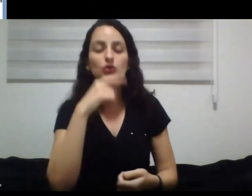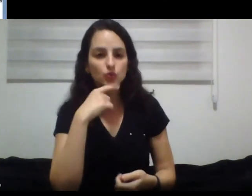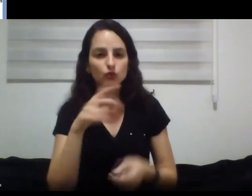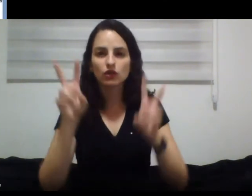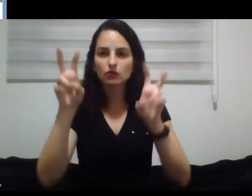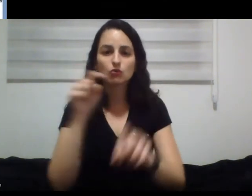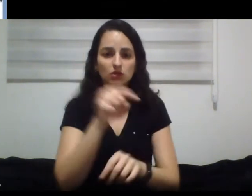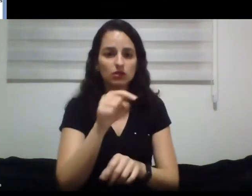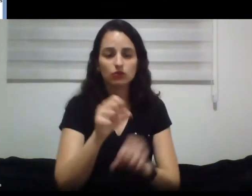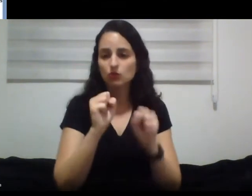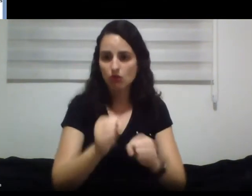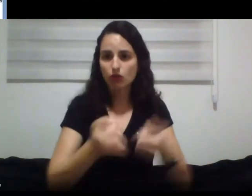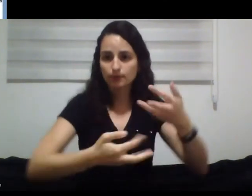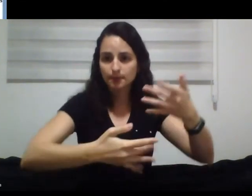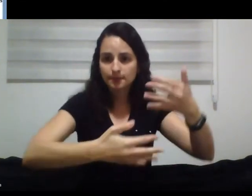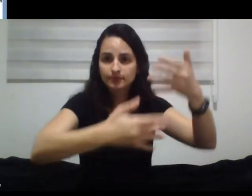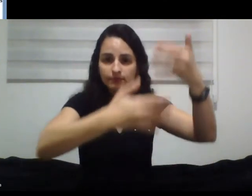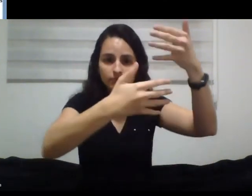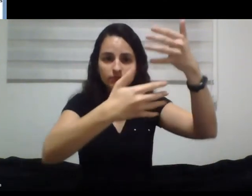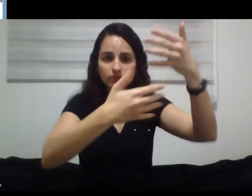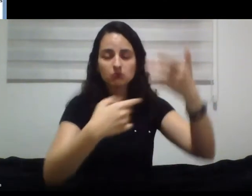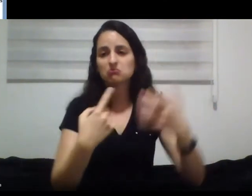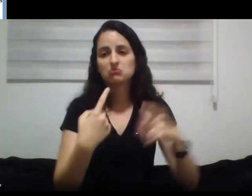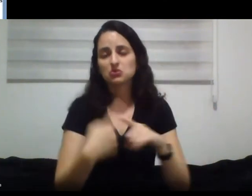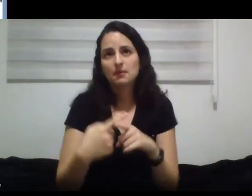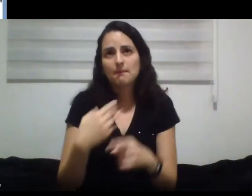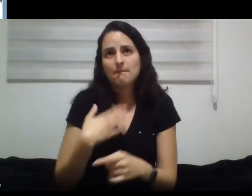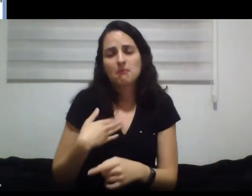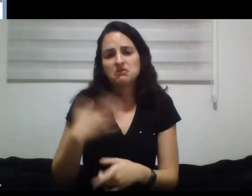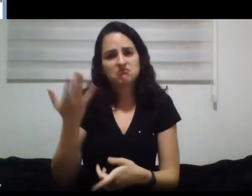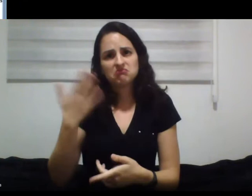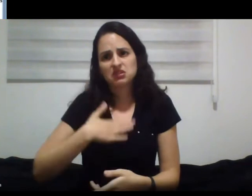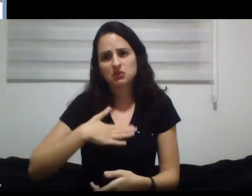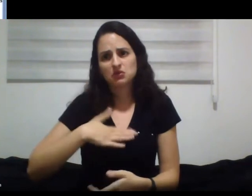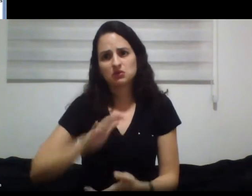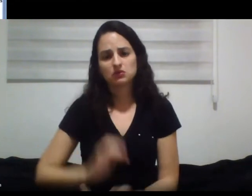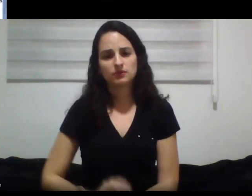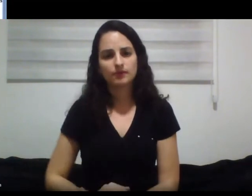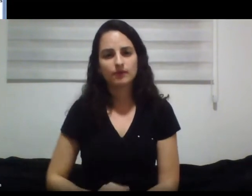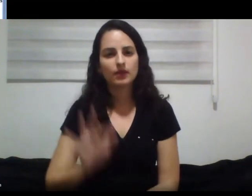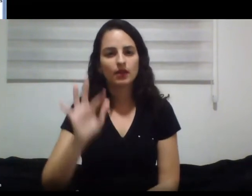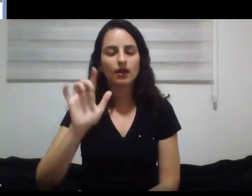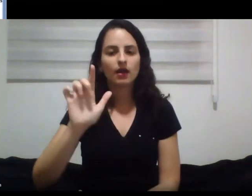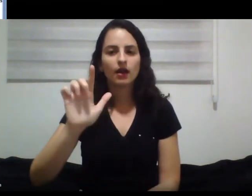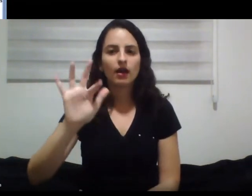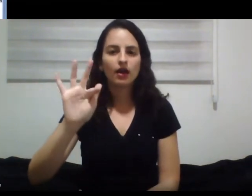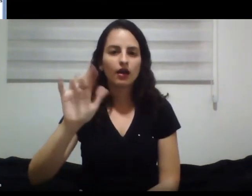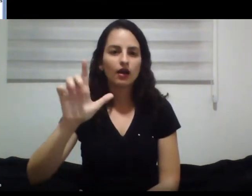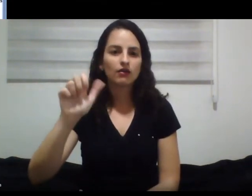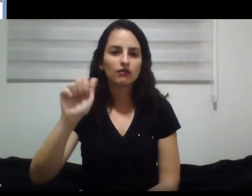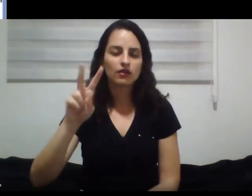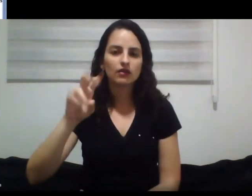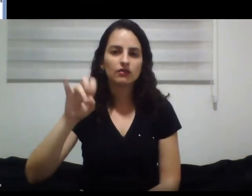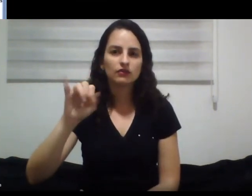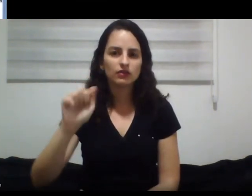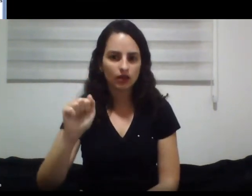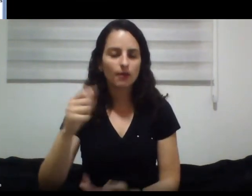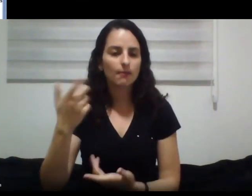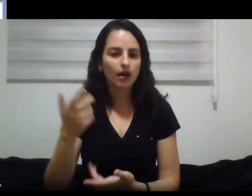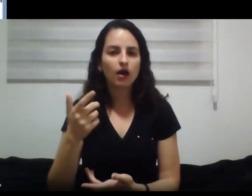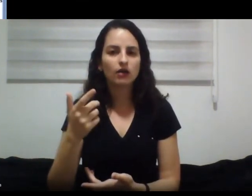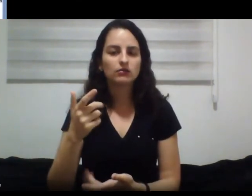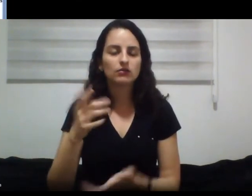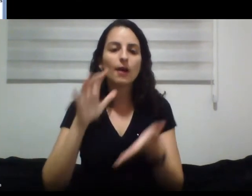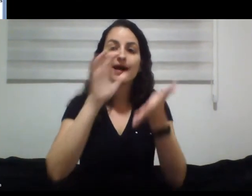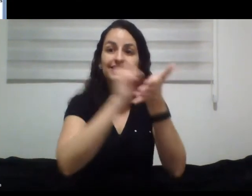da CCL. É, se cada tópico, eu já teve umas respostas aqui de tópicos, eu estou entendendo que eu